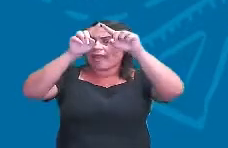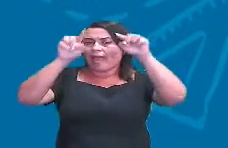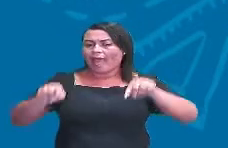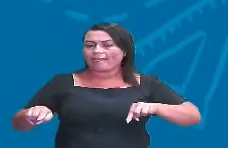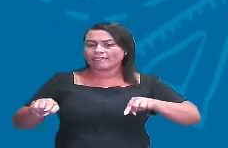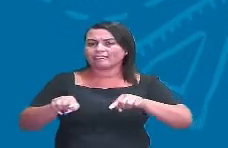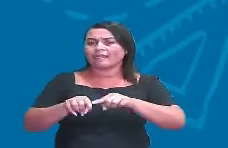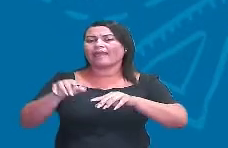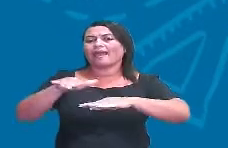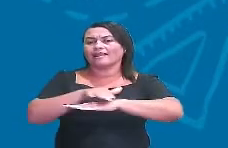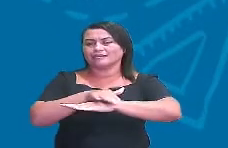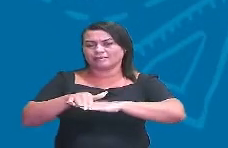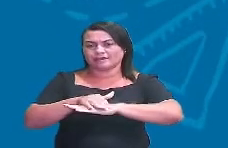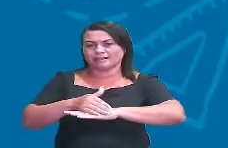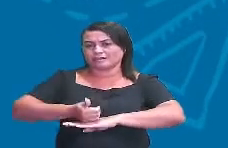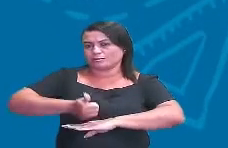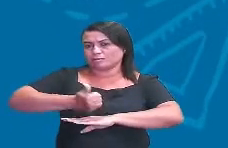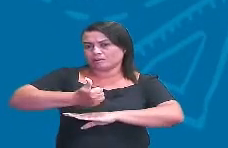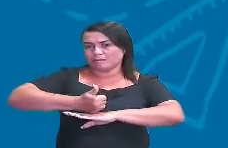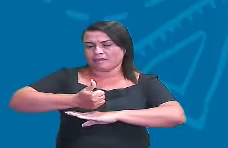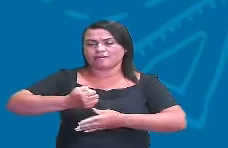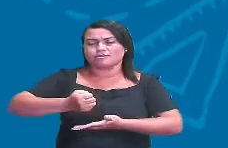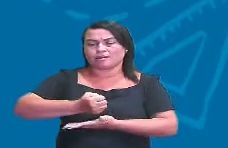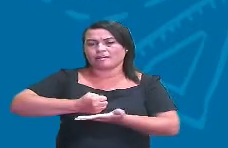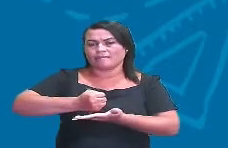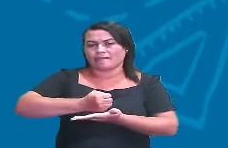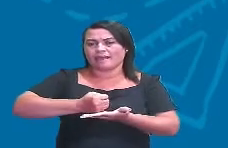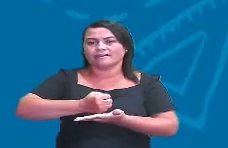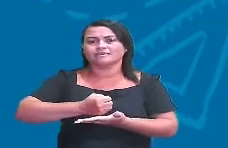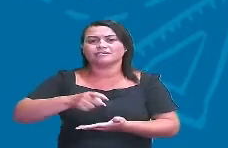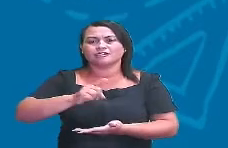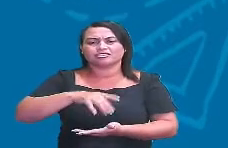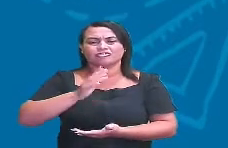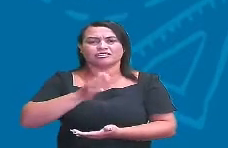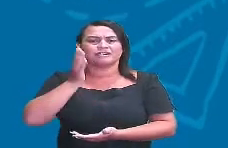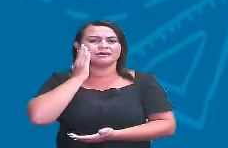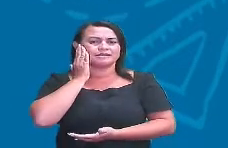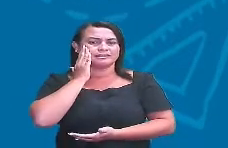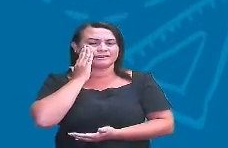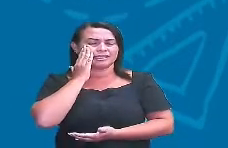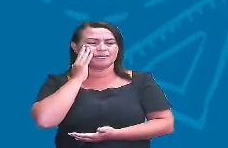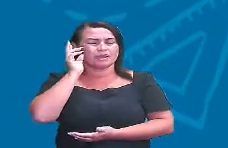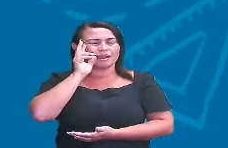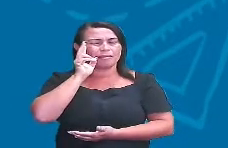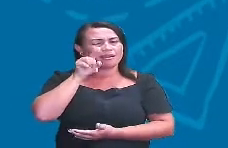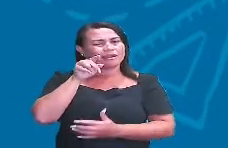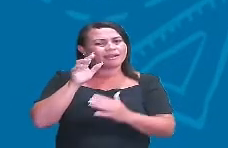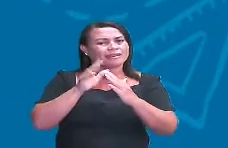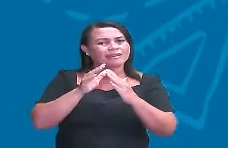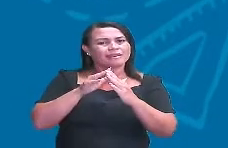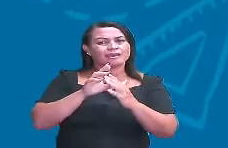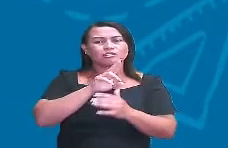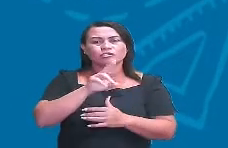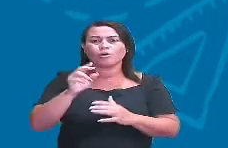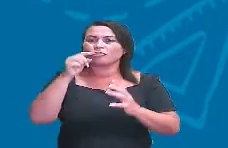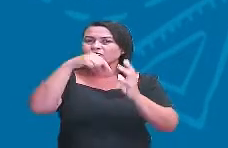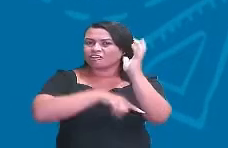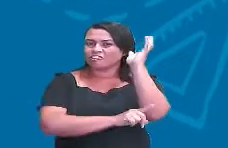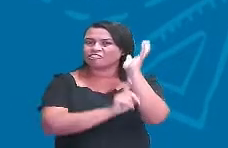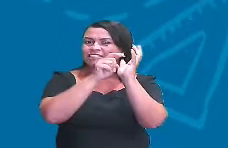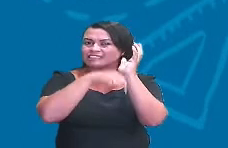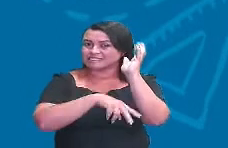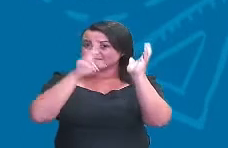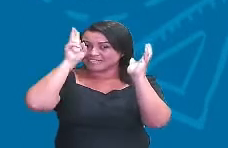próprio alimento através daquele processo, né, que vocês já devem estar lembrando aí em casa, que é chamado de fotossíntese, tá